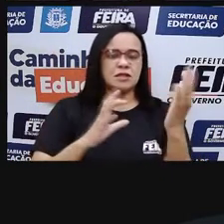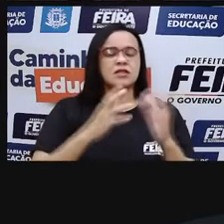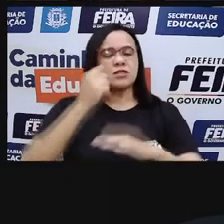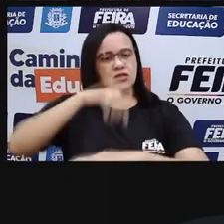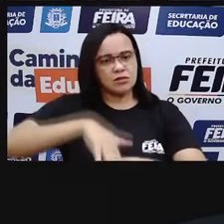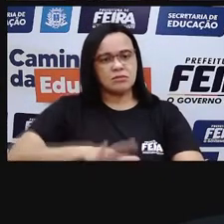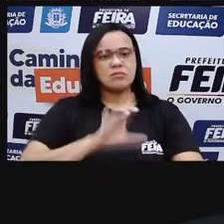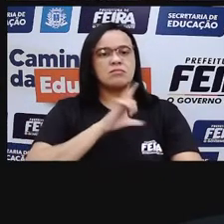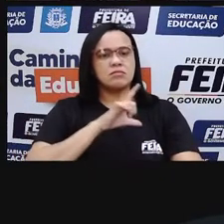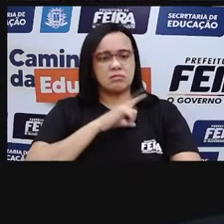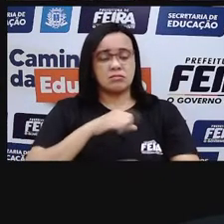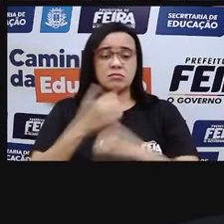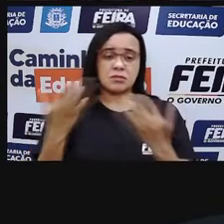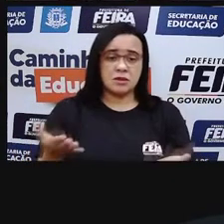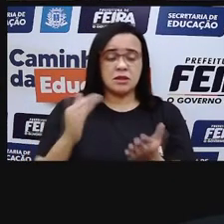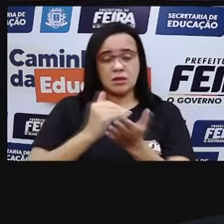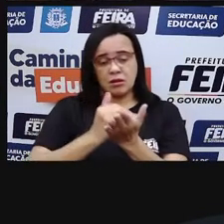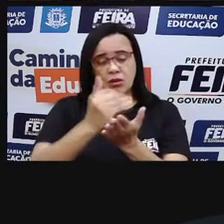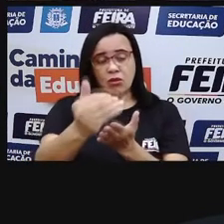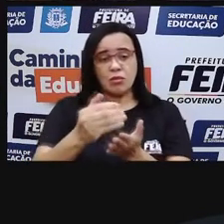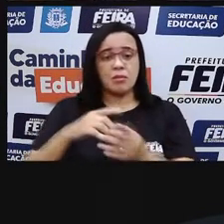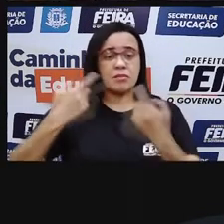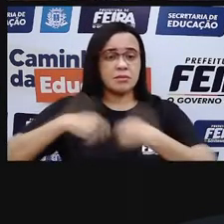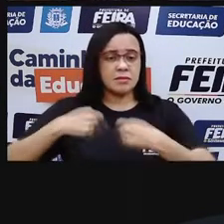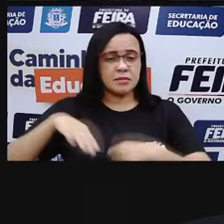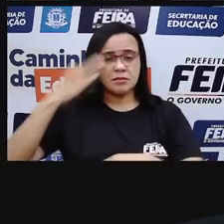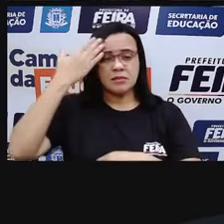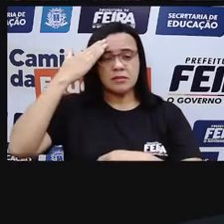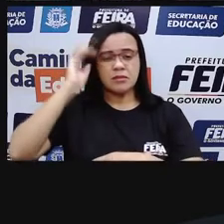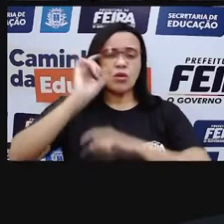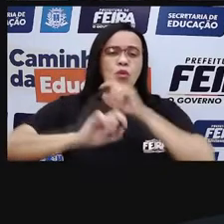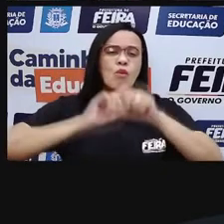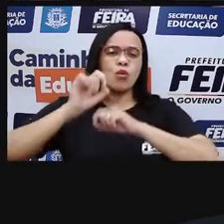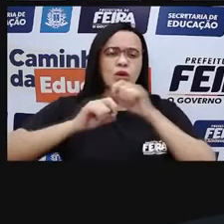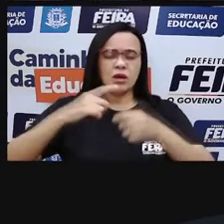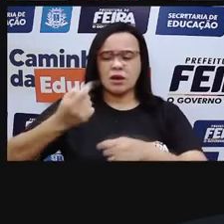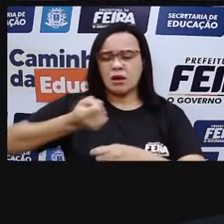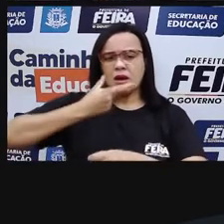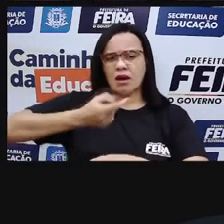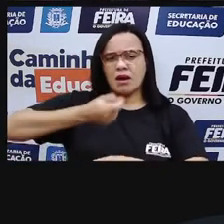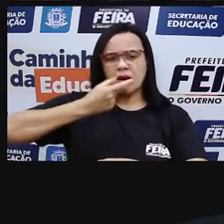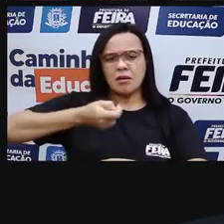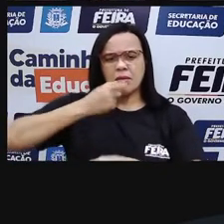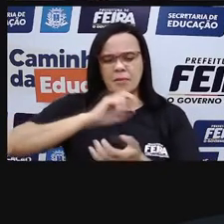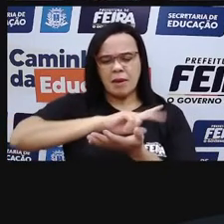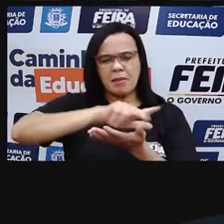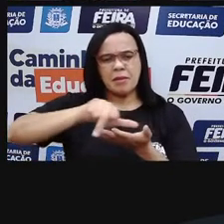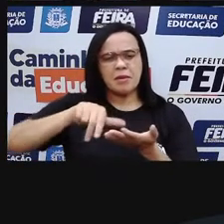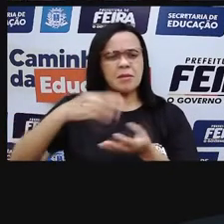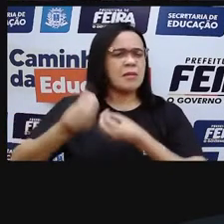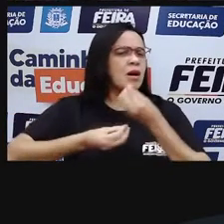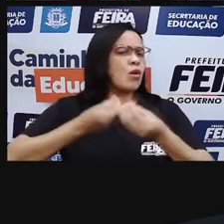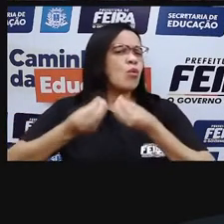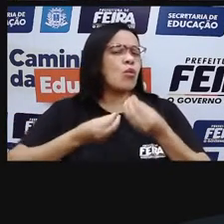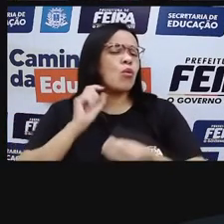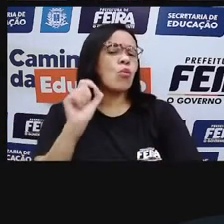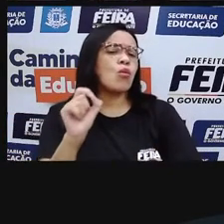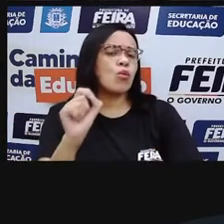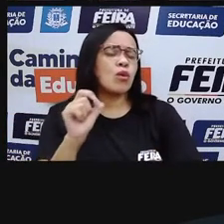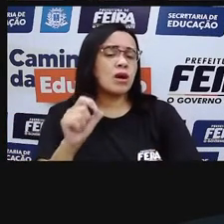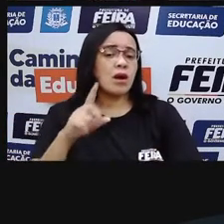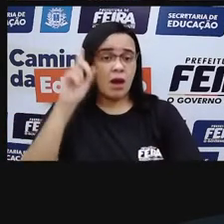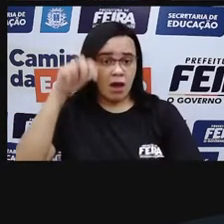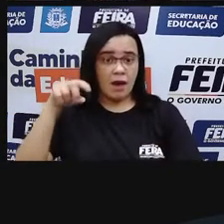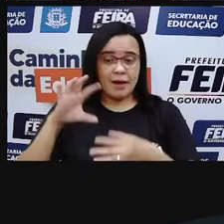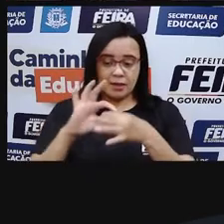Então, para a gente começar, a gente tem que entender um pouco sobre medicamento. O que é um medicamento? É uma substância ou uma